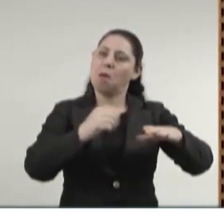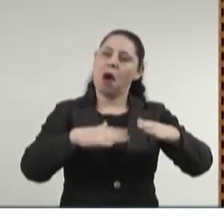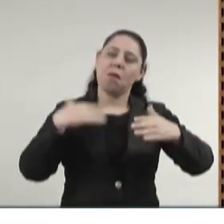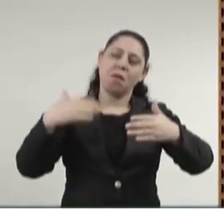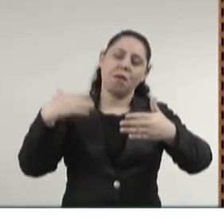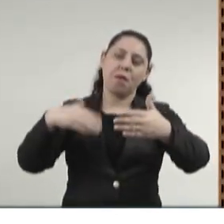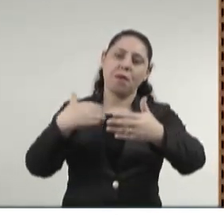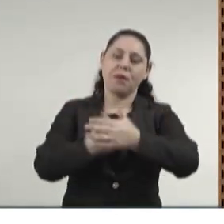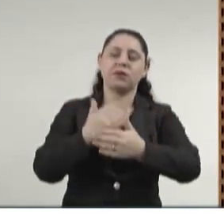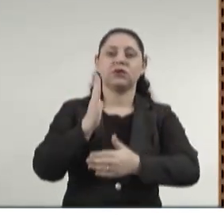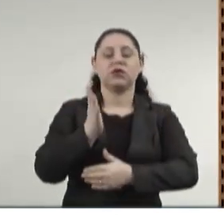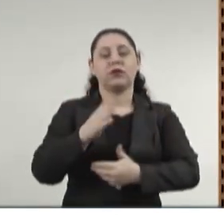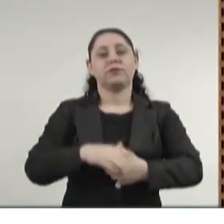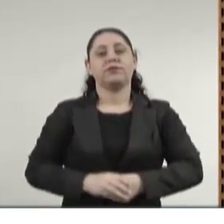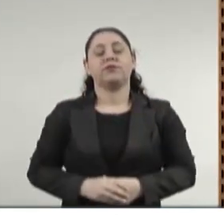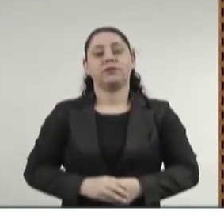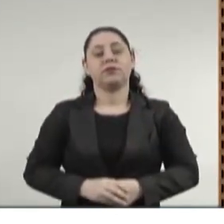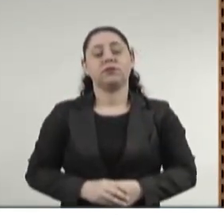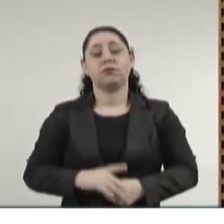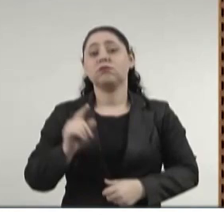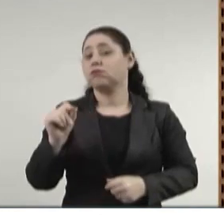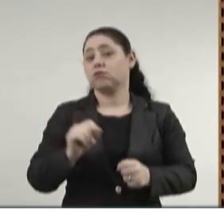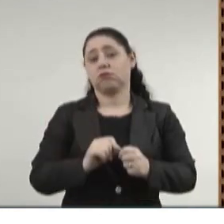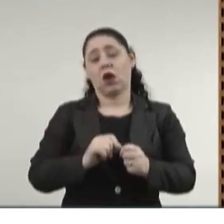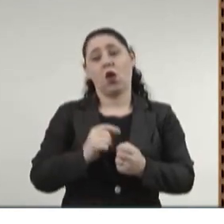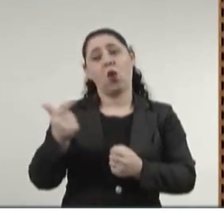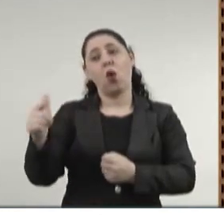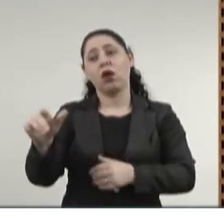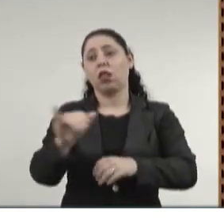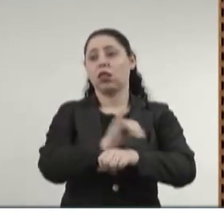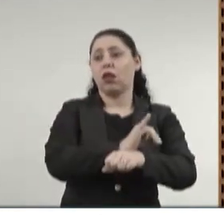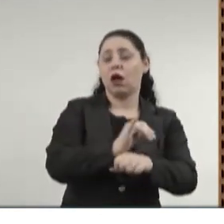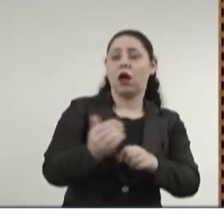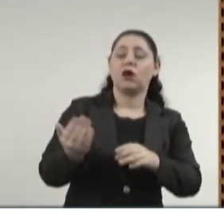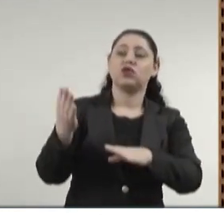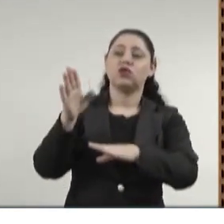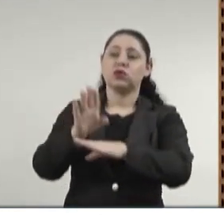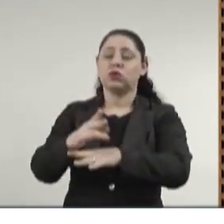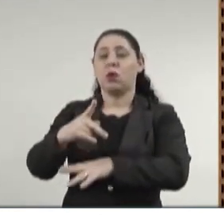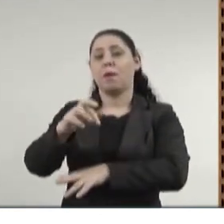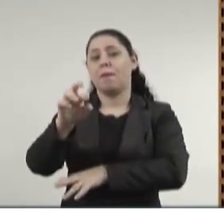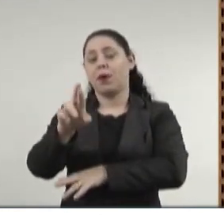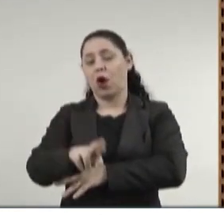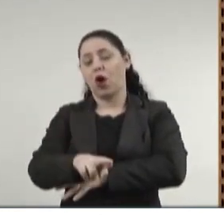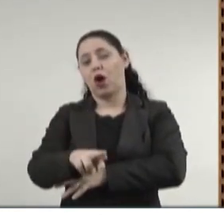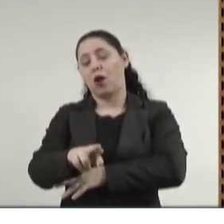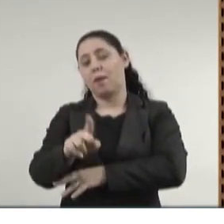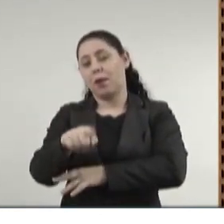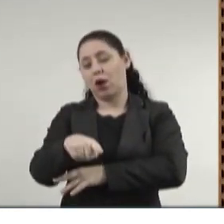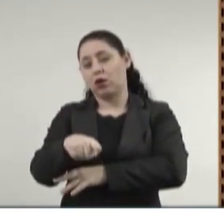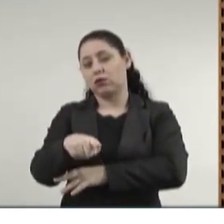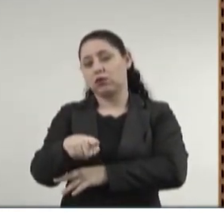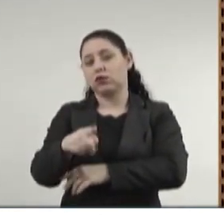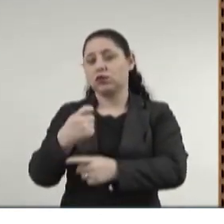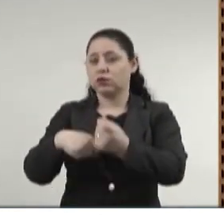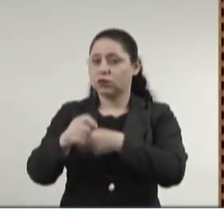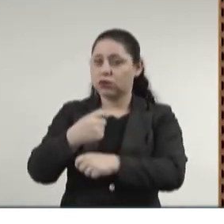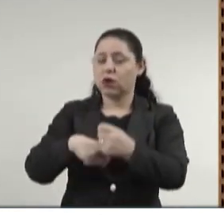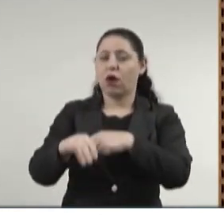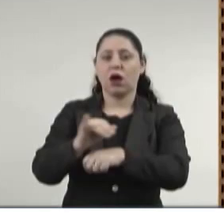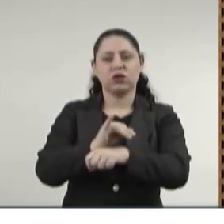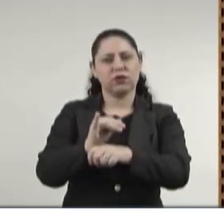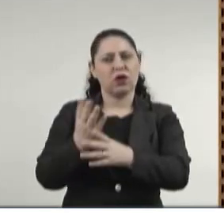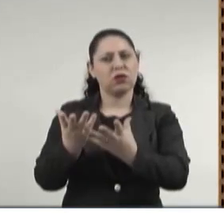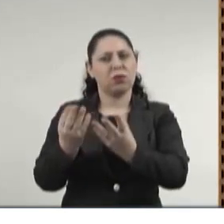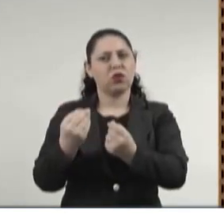longa data, nesse fundo que faz outras atividades, ajuda o progestão, etc. Tem várias atividades